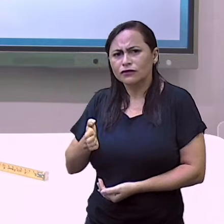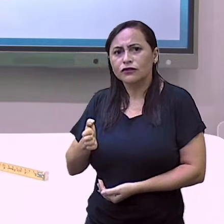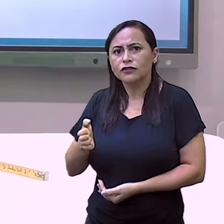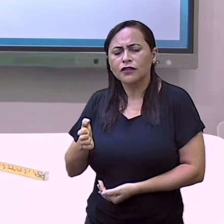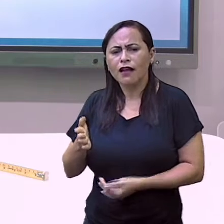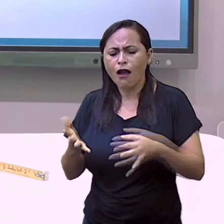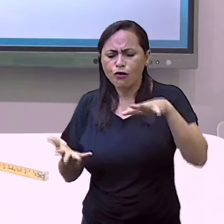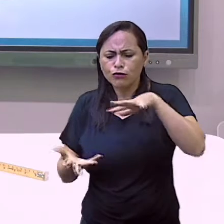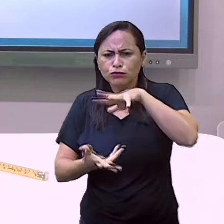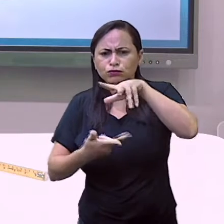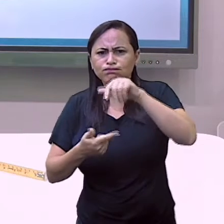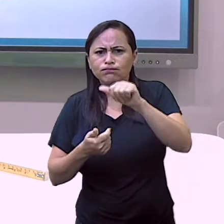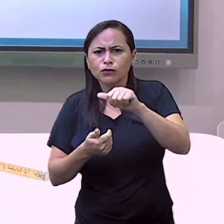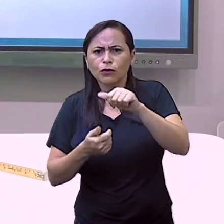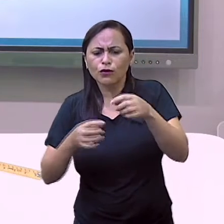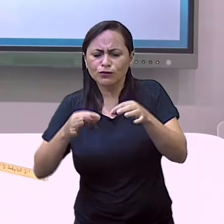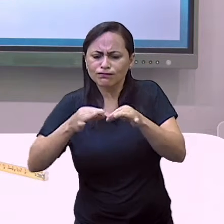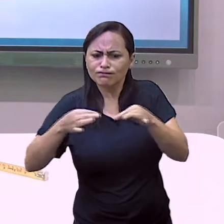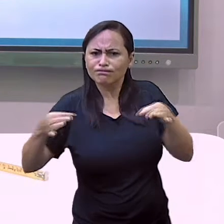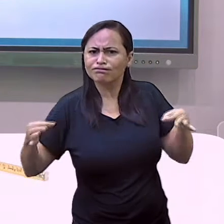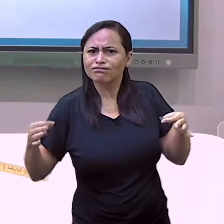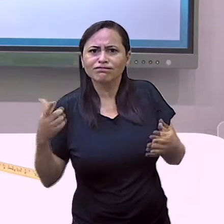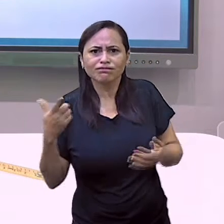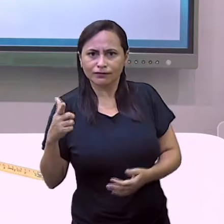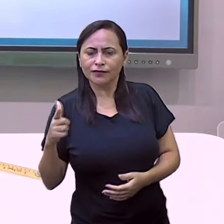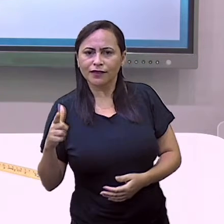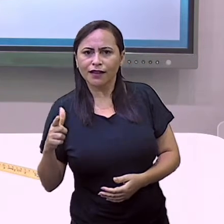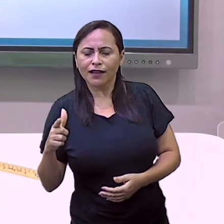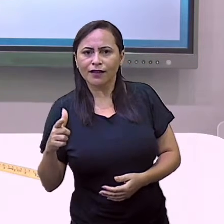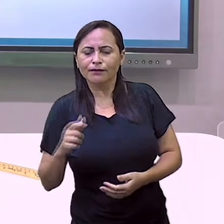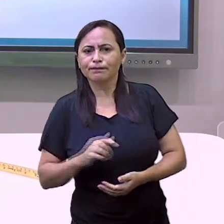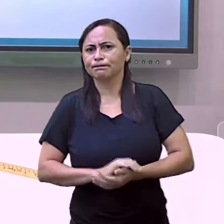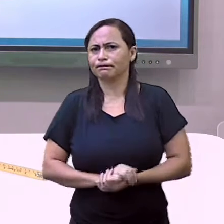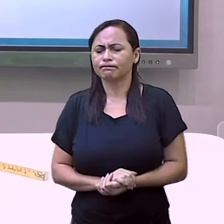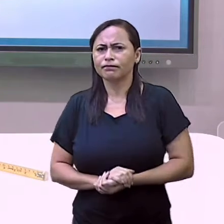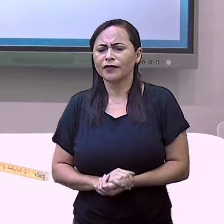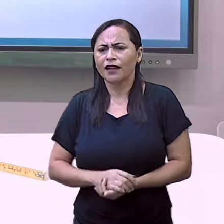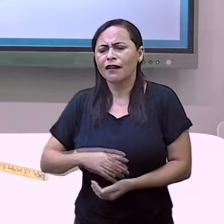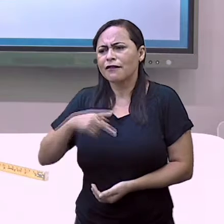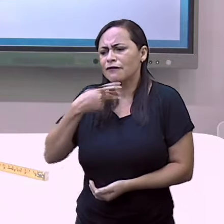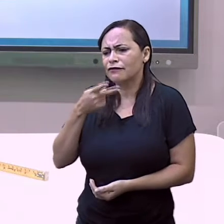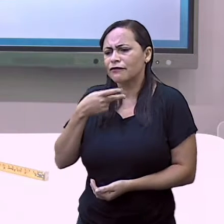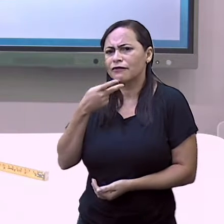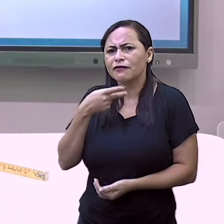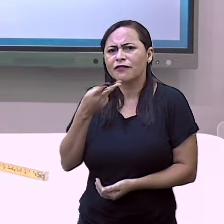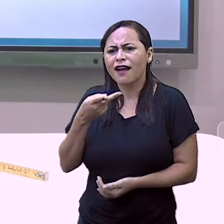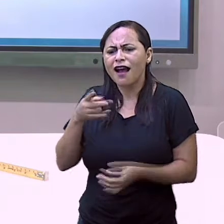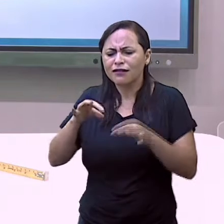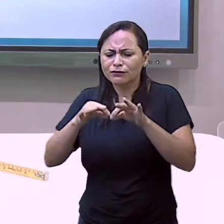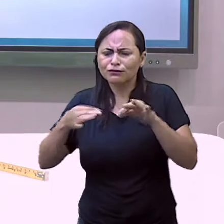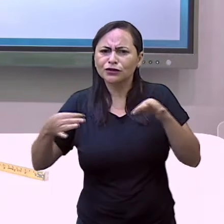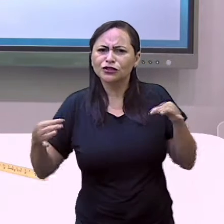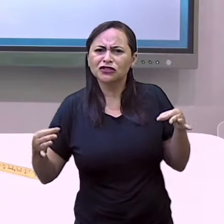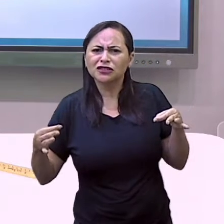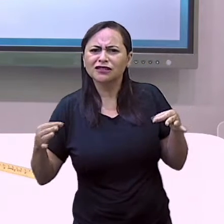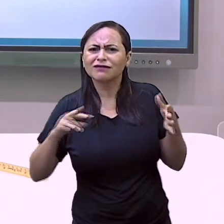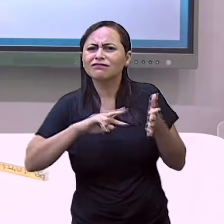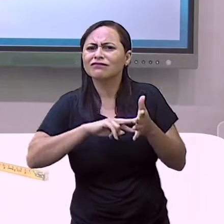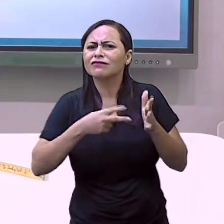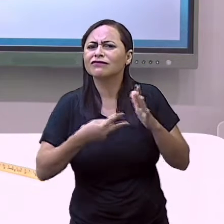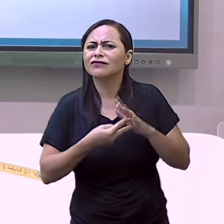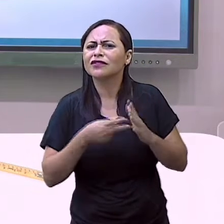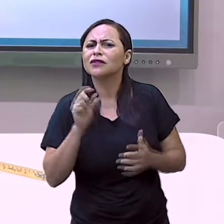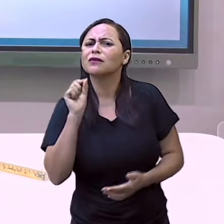sem unidades de medida? O que nós queremos dizer quando estamos falando sobre medidas? Será que